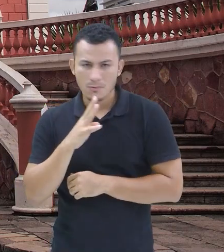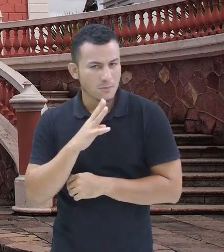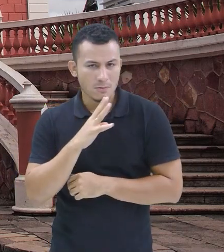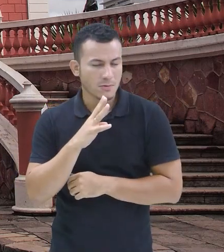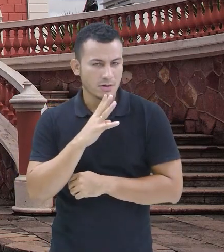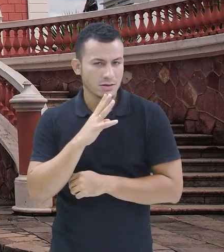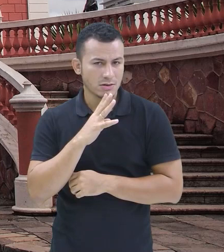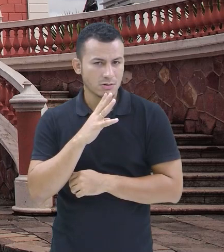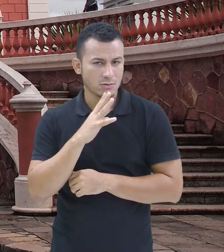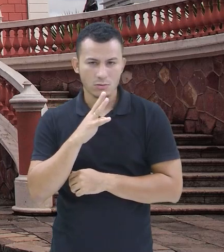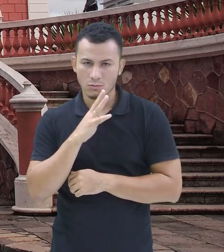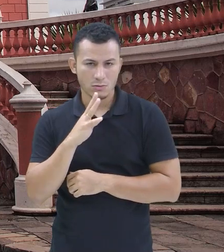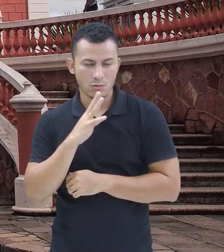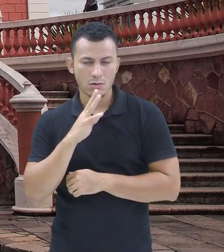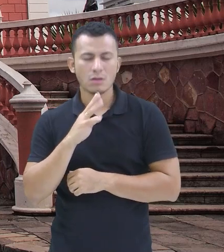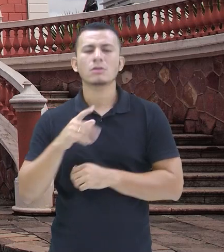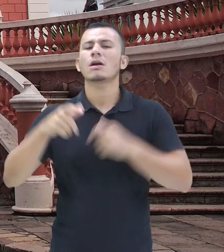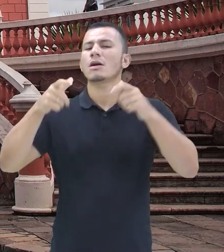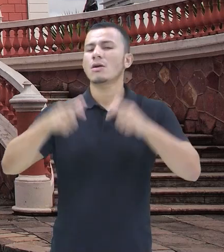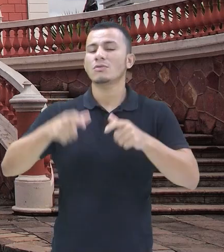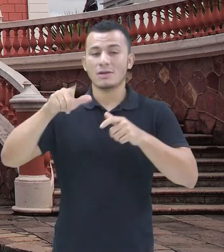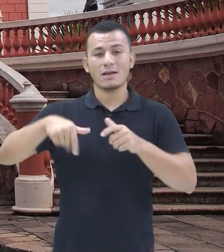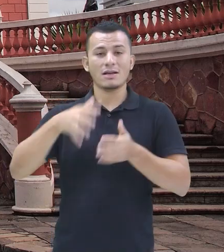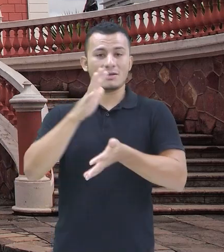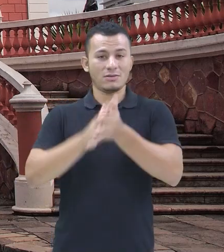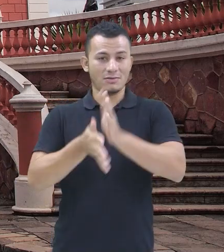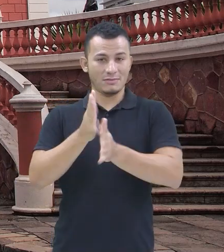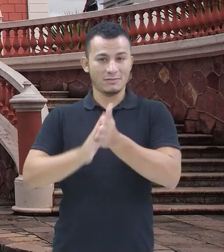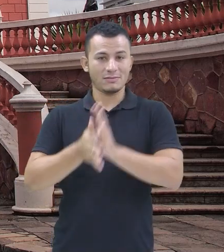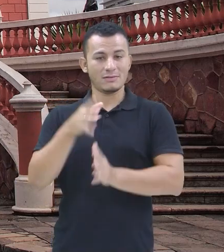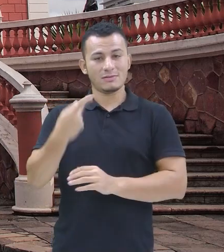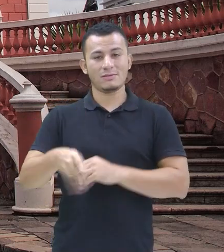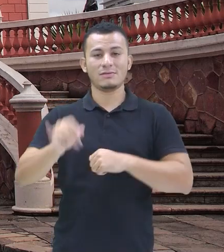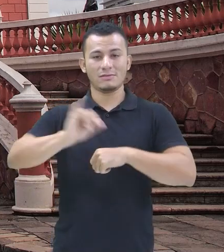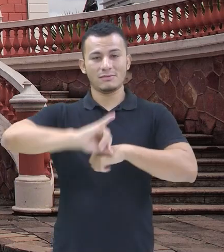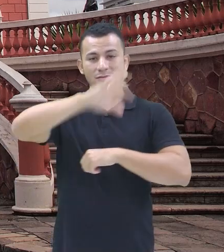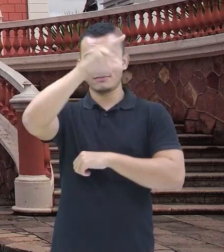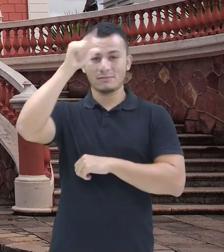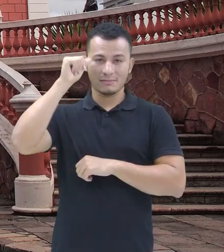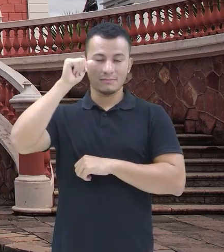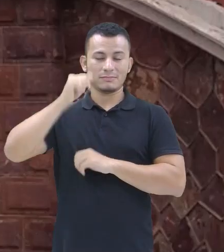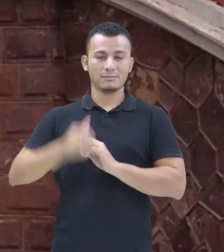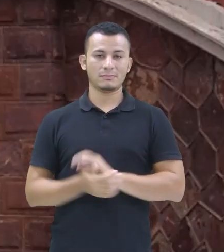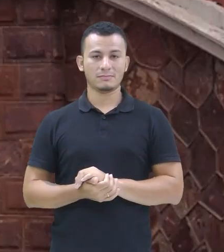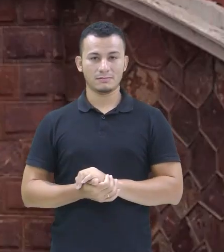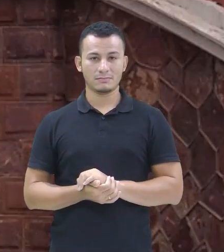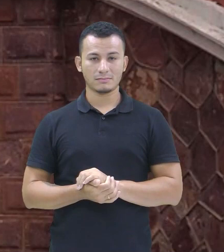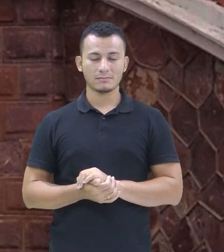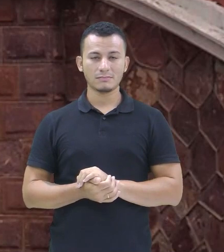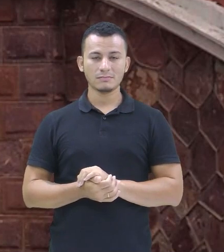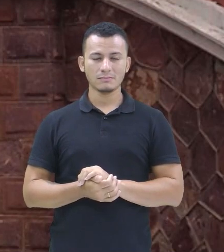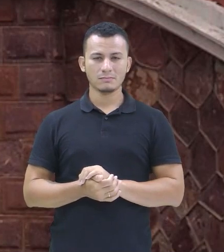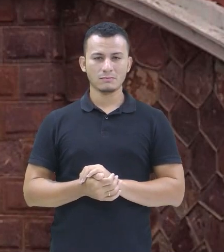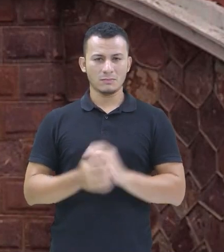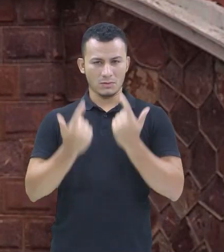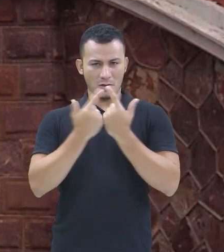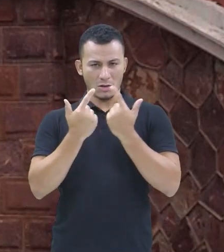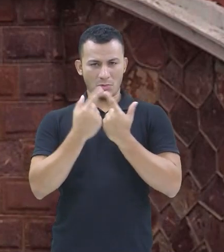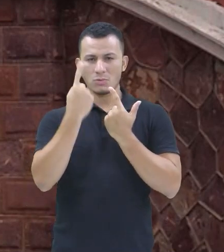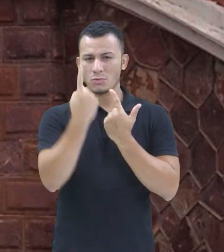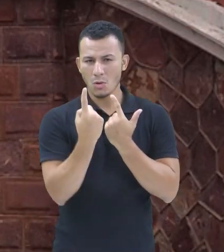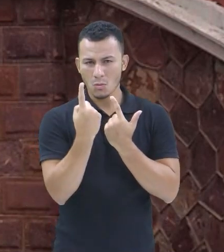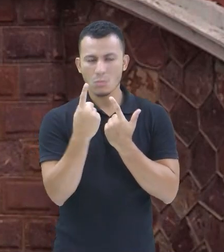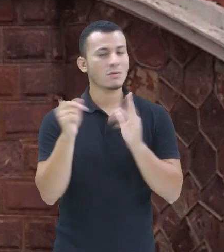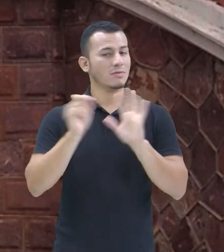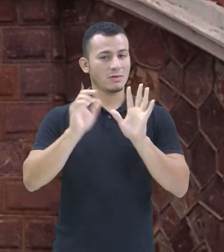vai lá conhecer. Está localizado no centro da nossa capital, Manaus. Além desses, existem outros,